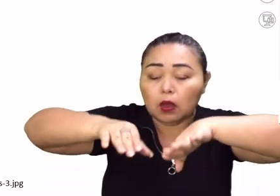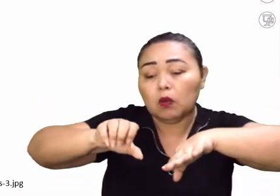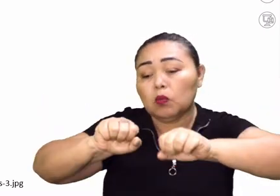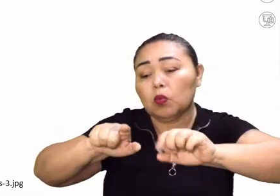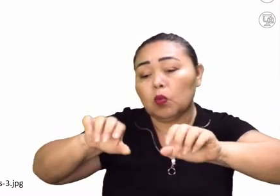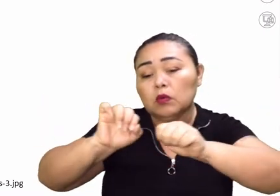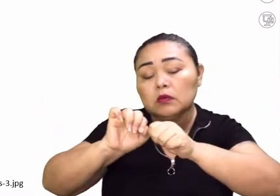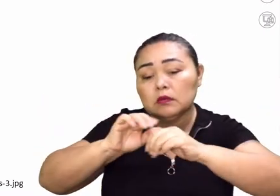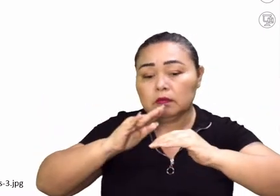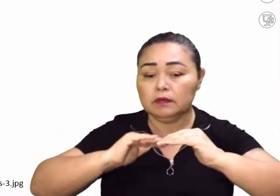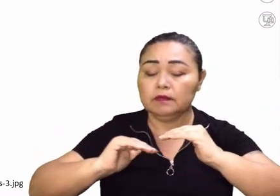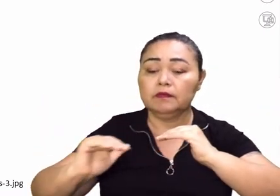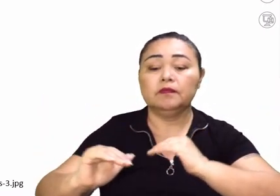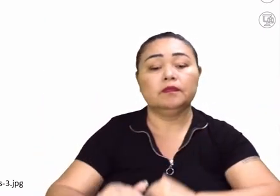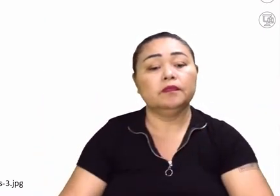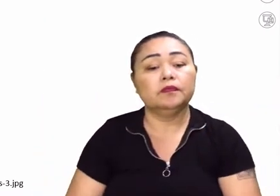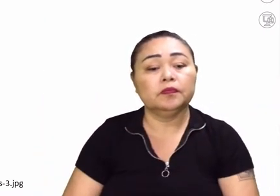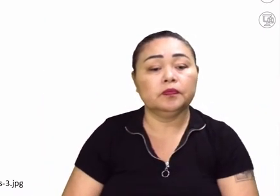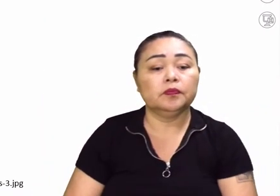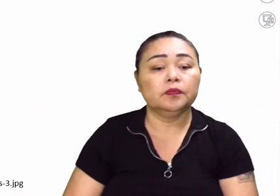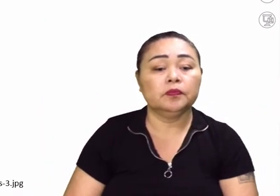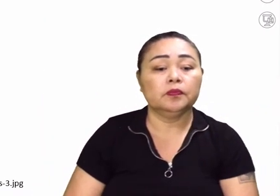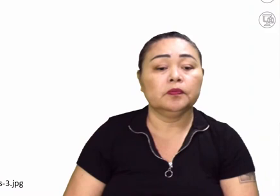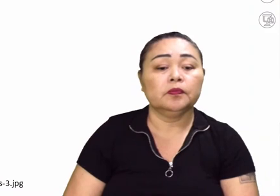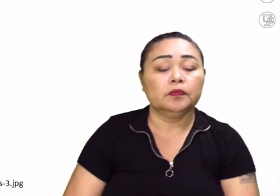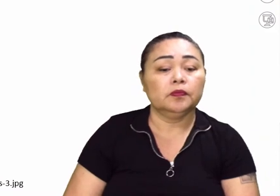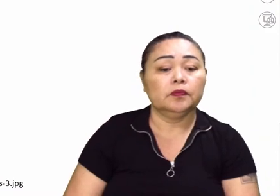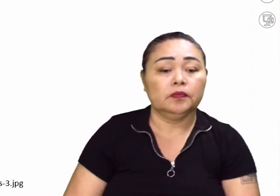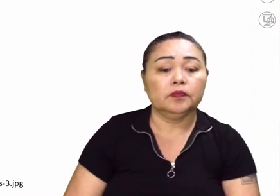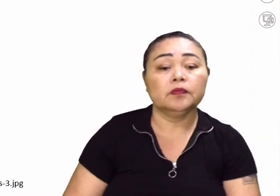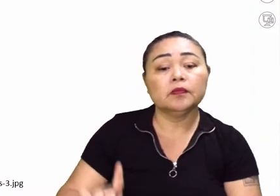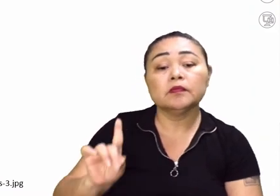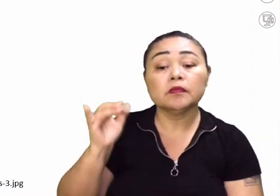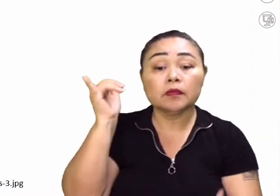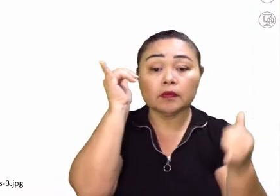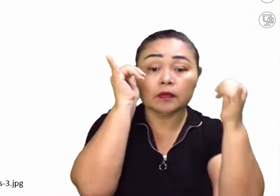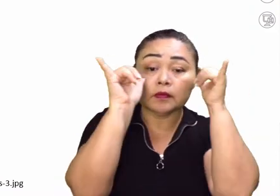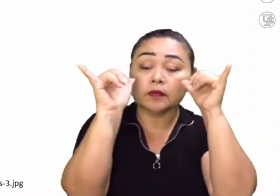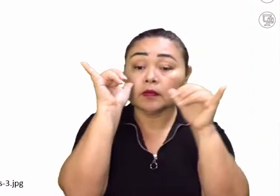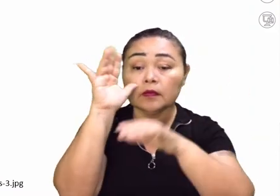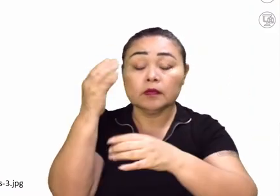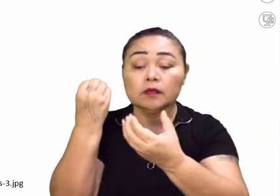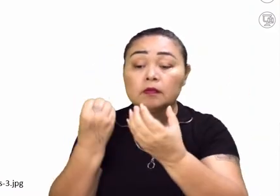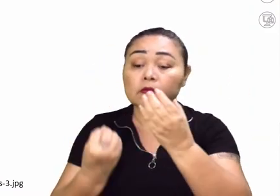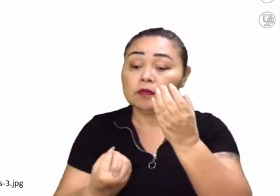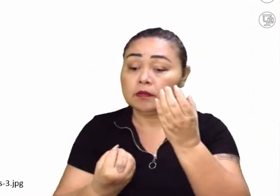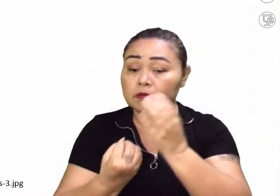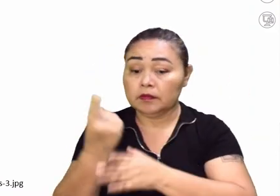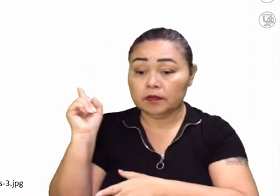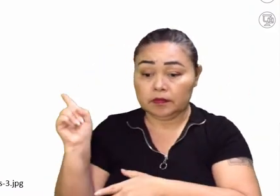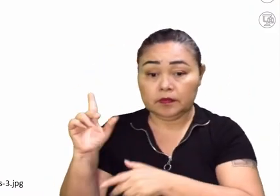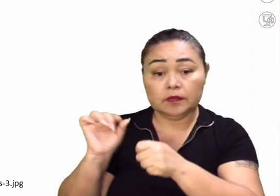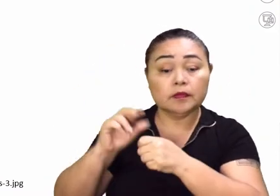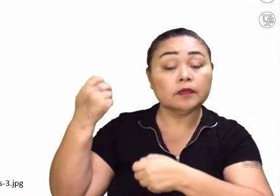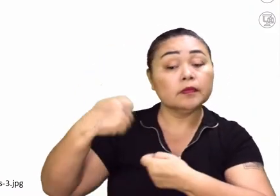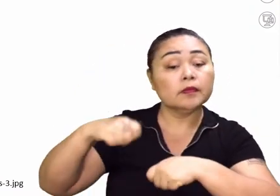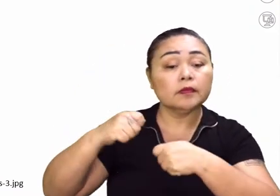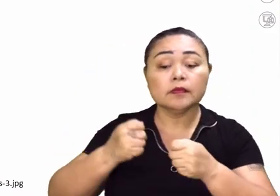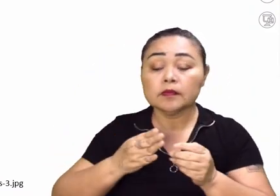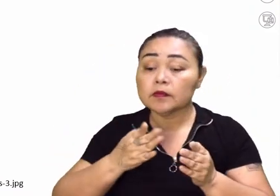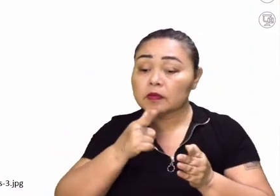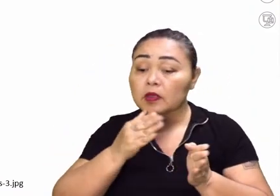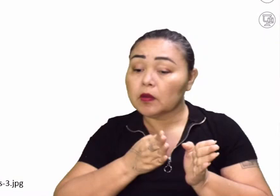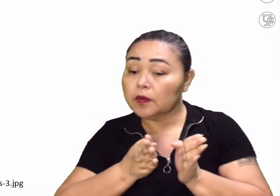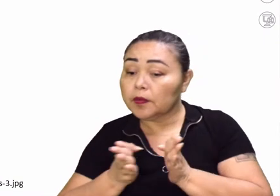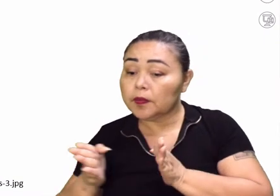tem mais a sua cobertura vegetal muito bem para impedir o surgimento de vossoró que é preciso desviar